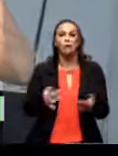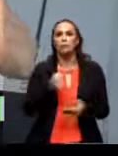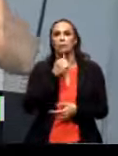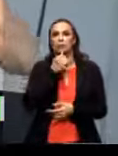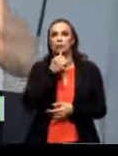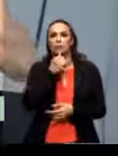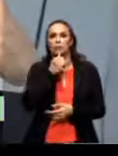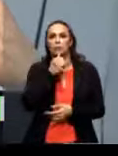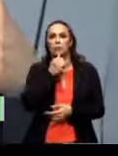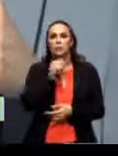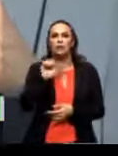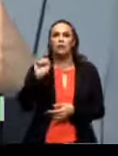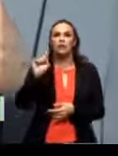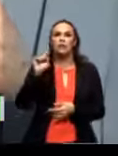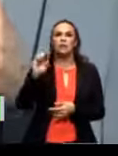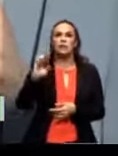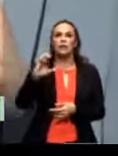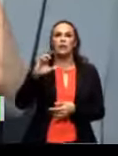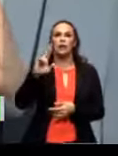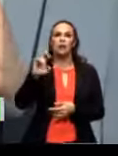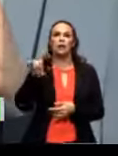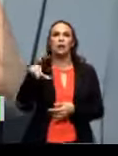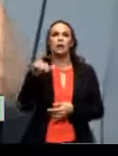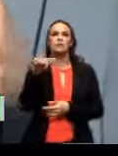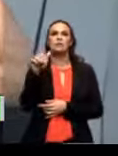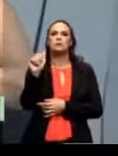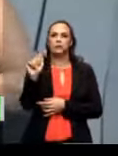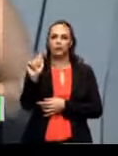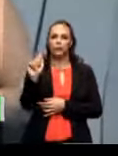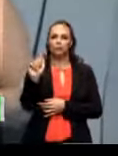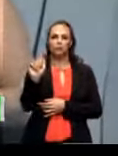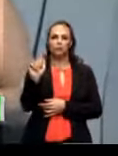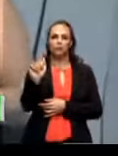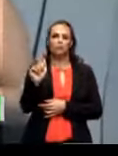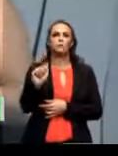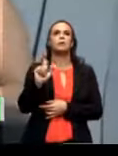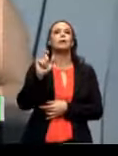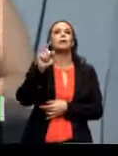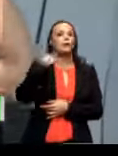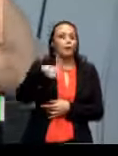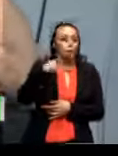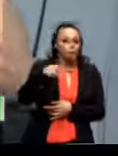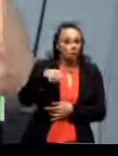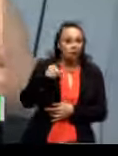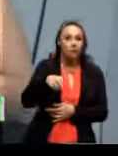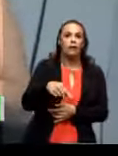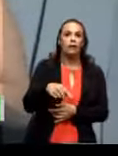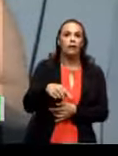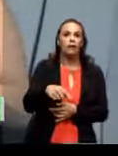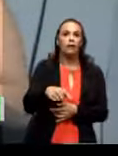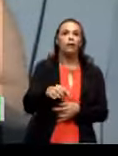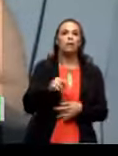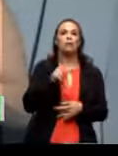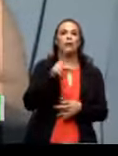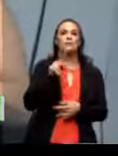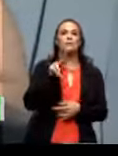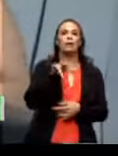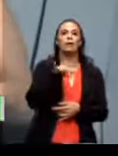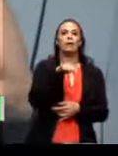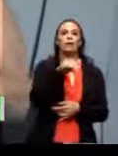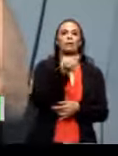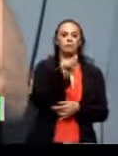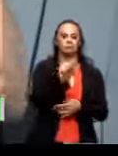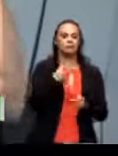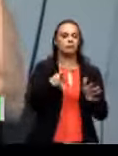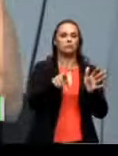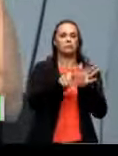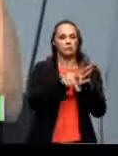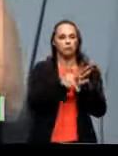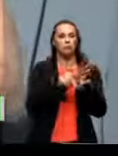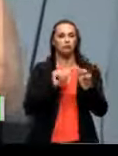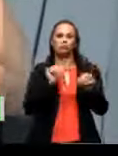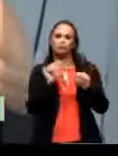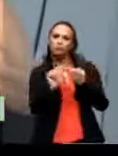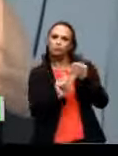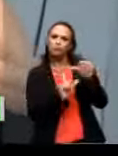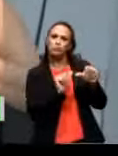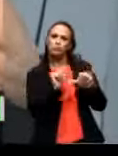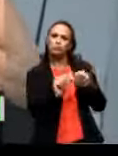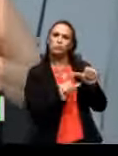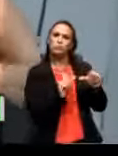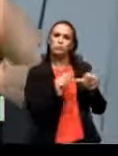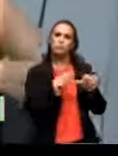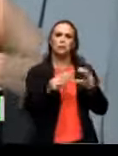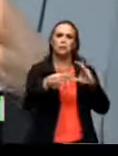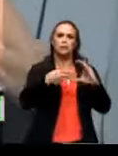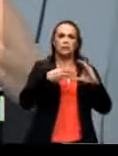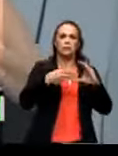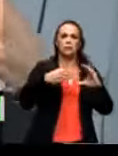né? O catarro é um mucopolissacarídeo sulfatado e carboxilado, é uma proteína de exportação, tá? Que as células caliciformes